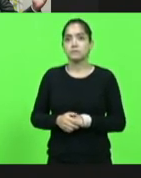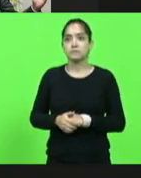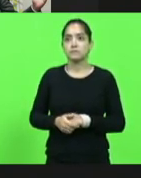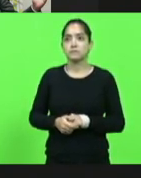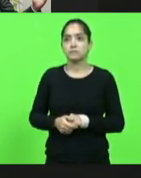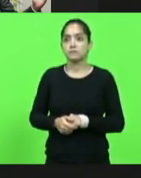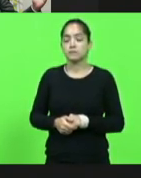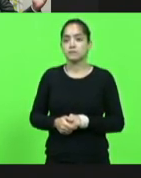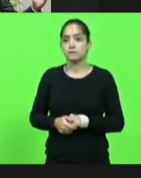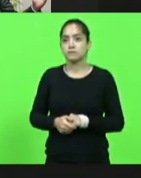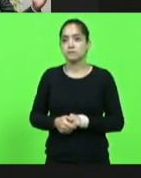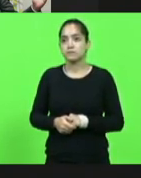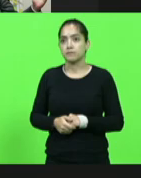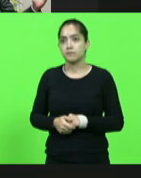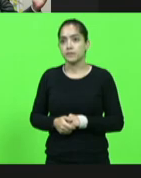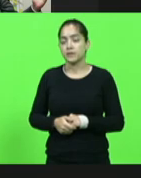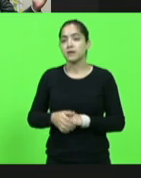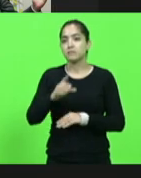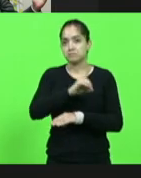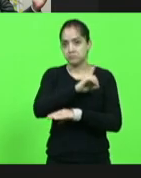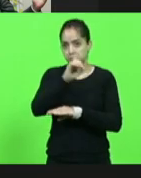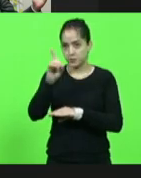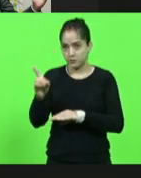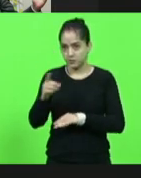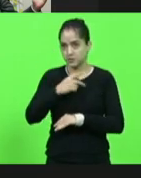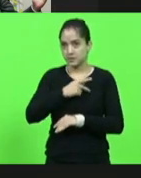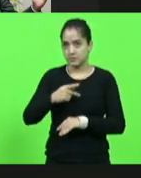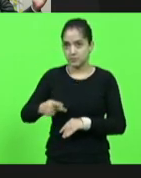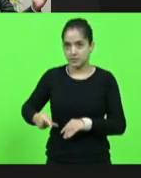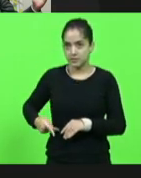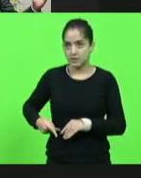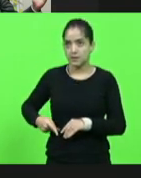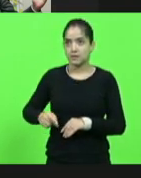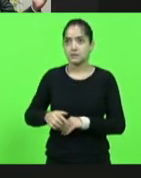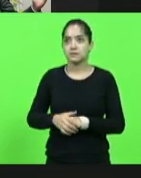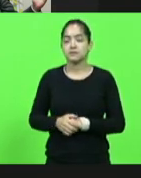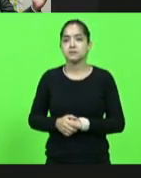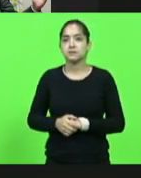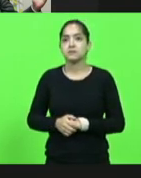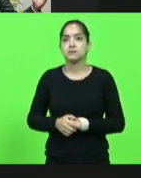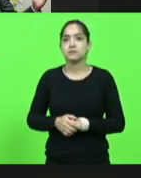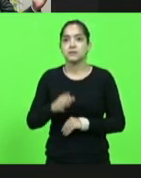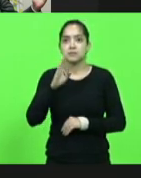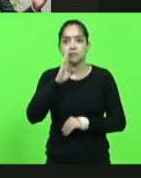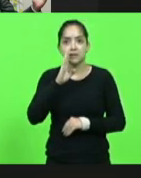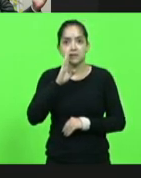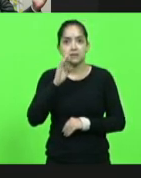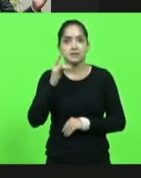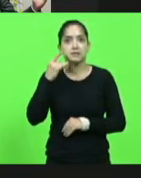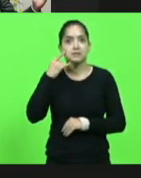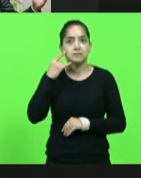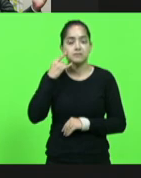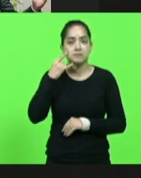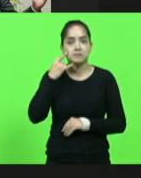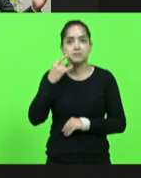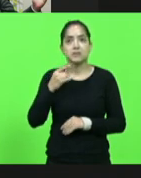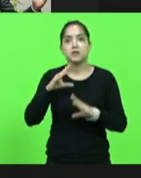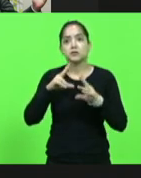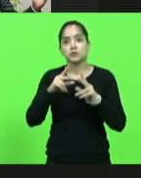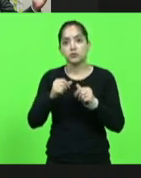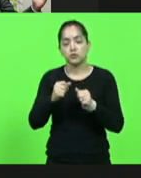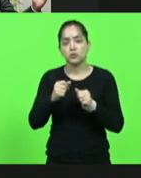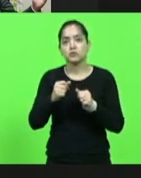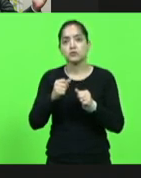Ok. Bom dia, senhor presidente, deputado Mauro, deputado Berlanda, a todos que nos, deputado Silvio, todos que nos acompanham